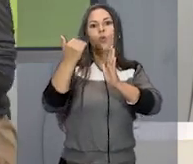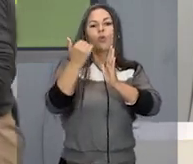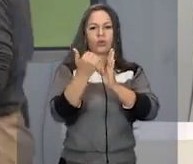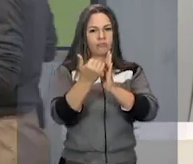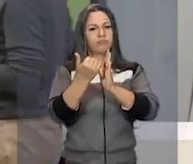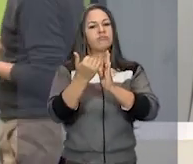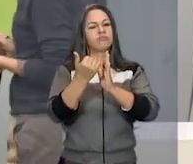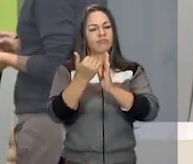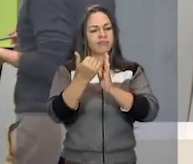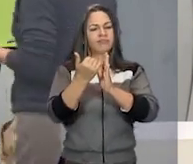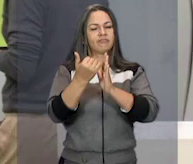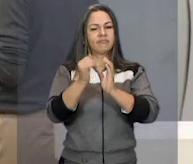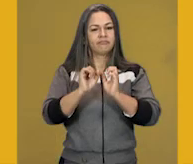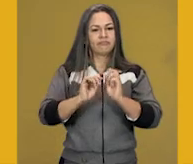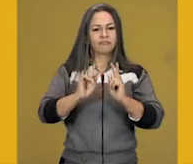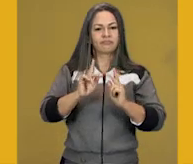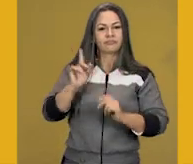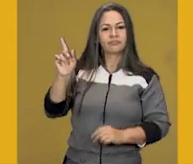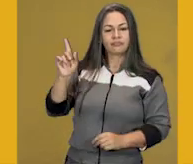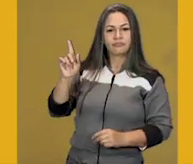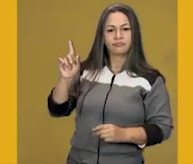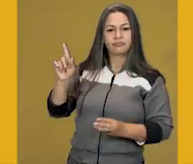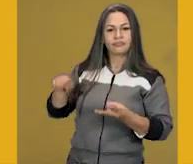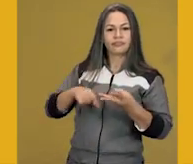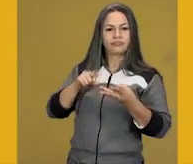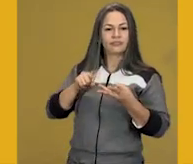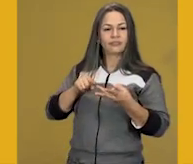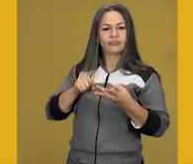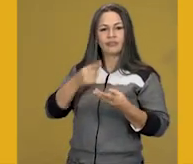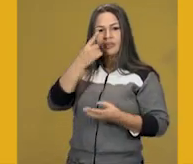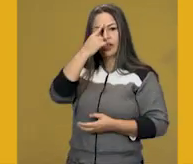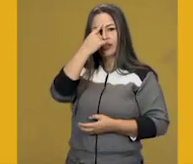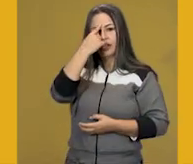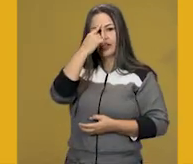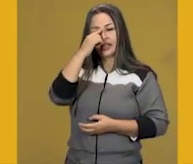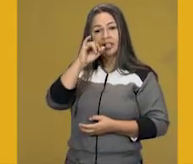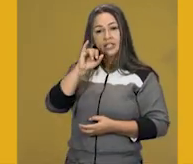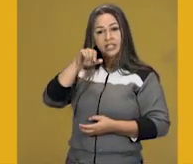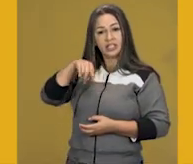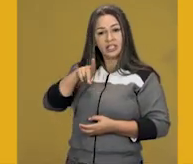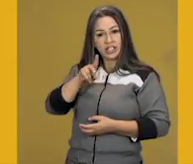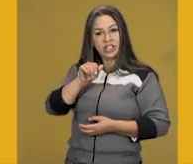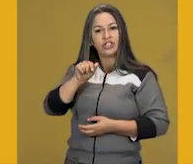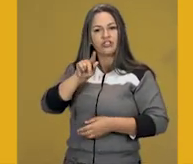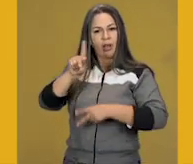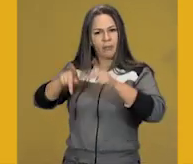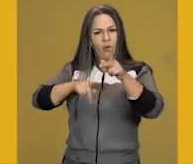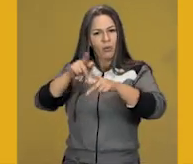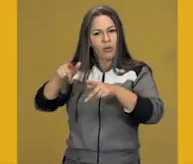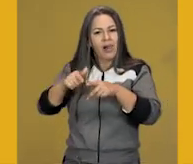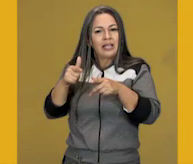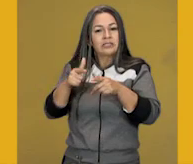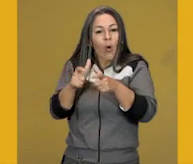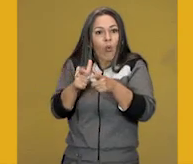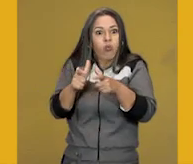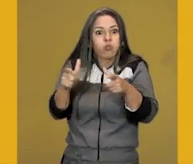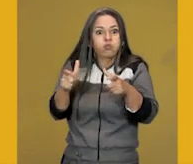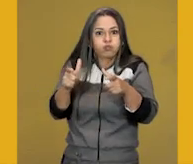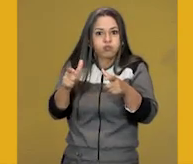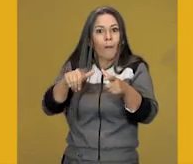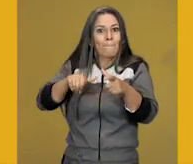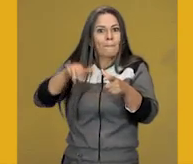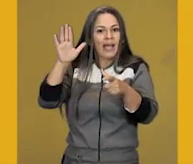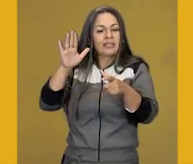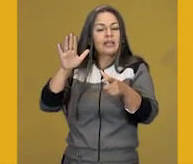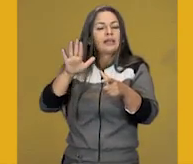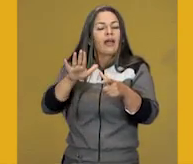rápida. A Índia, que também é aquele segundo país mais populoso, tem um IDH mais baixo do que desses que eu citei,